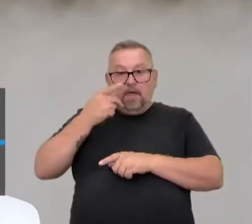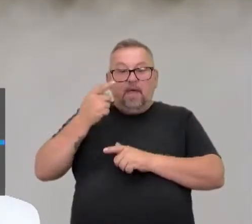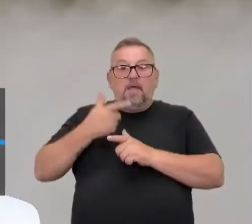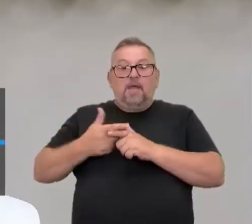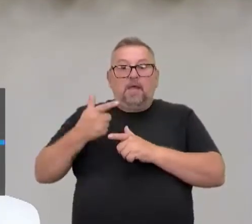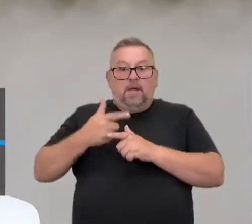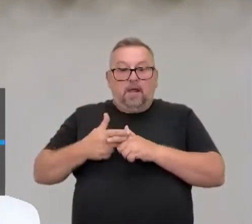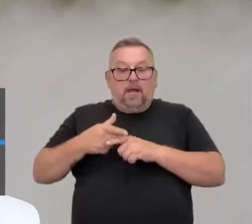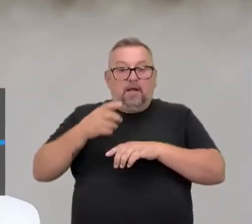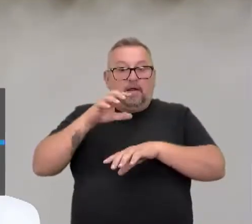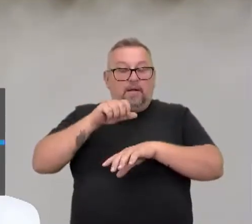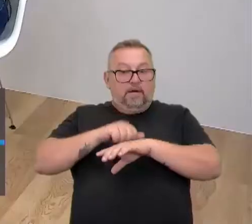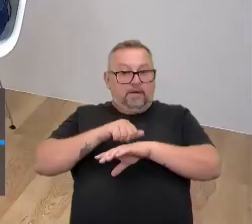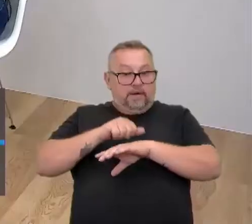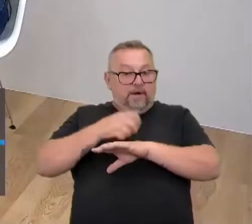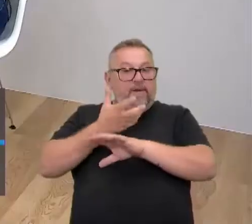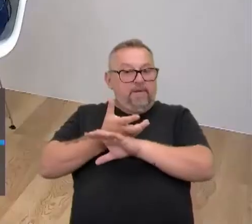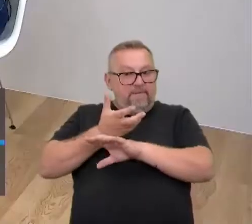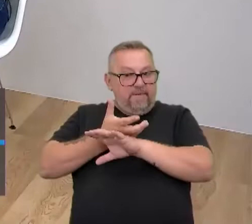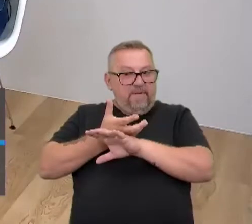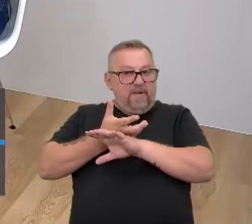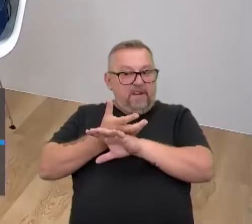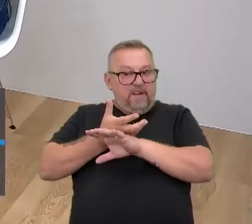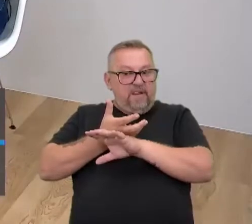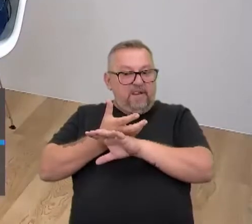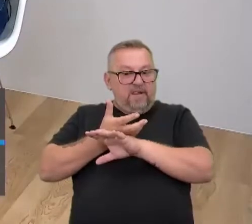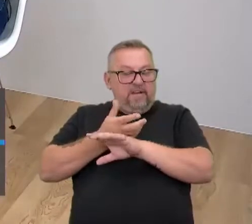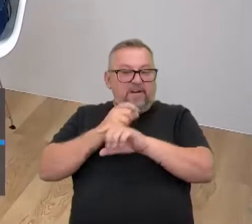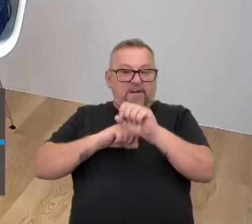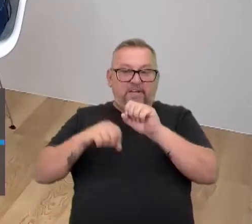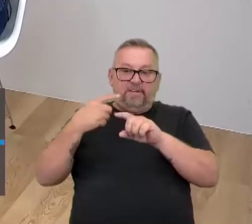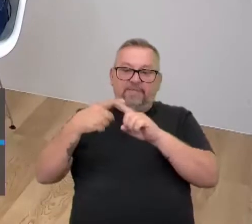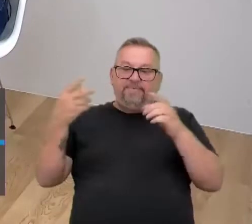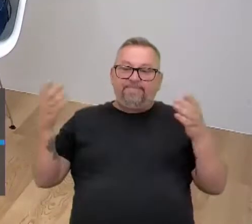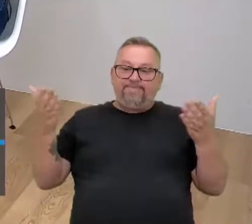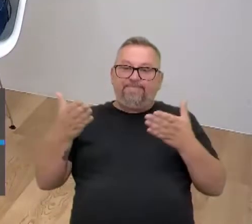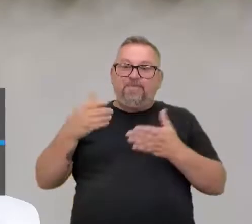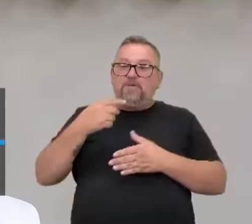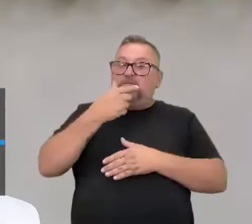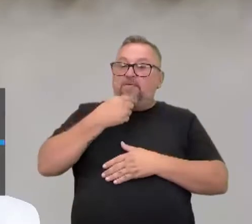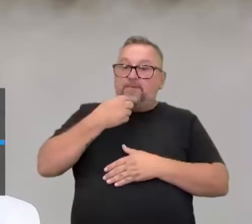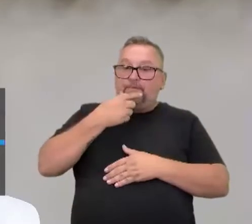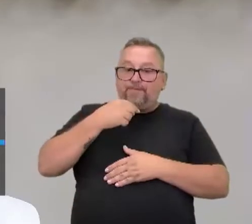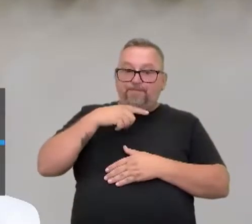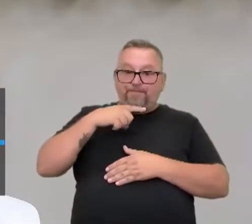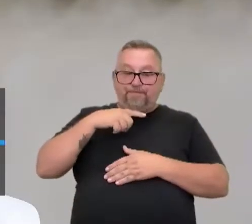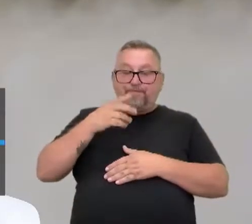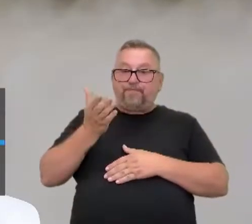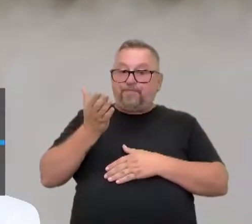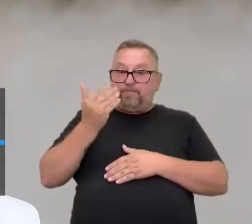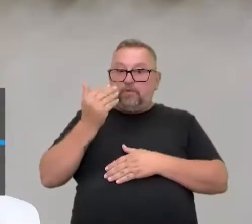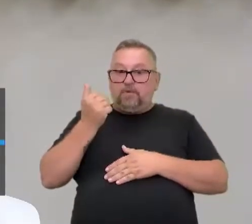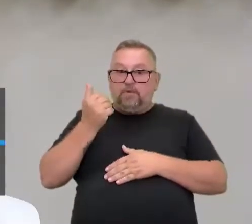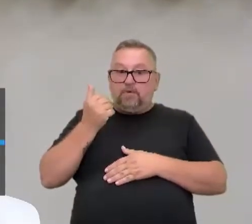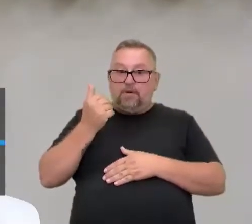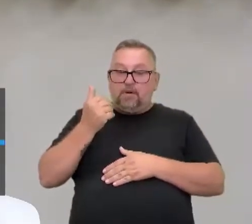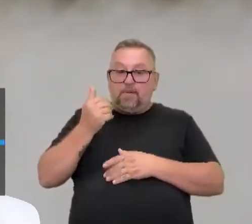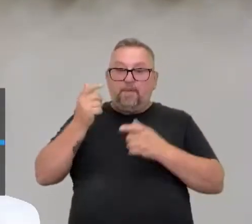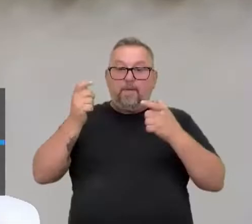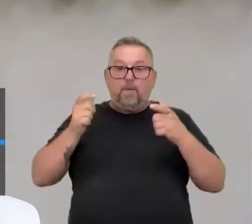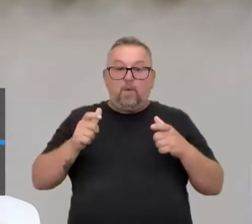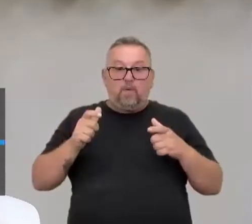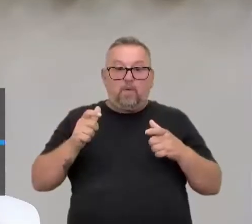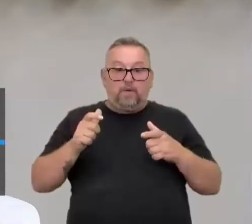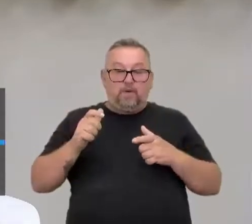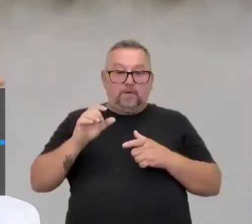problemas esqueléticos, olha só que coisa, né? Justamente porque agora o homem passa a ter uma alimentação onde ele